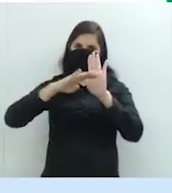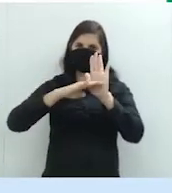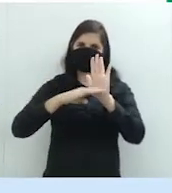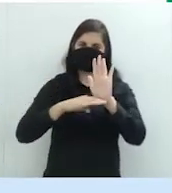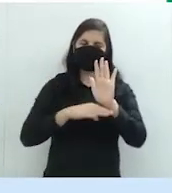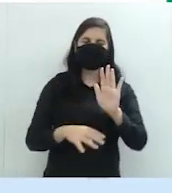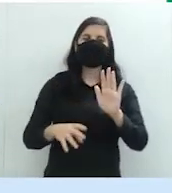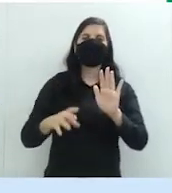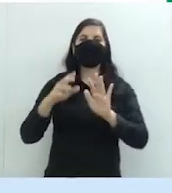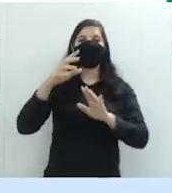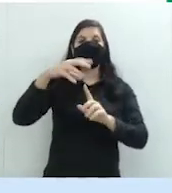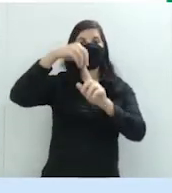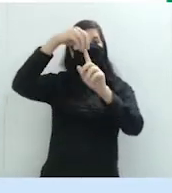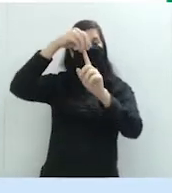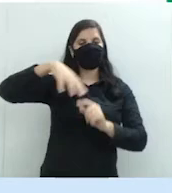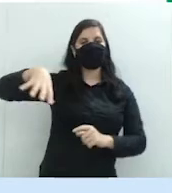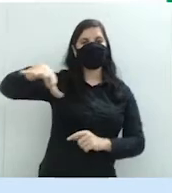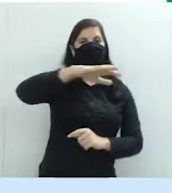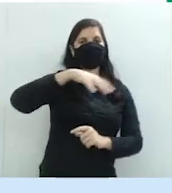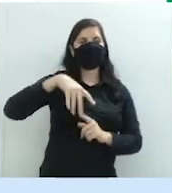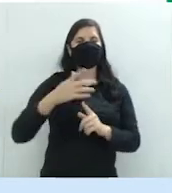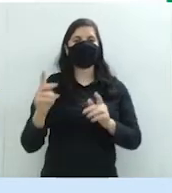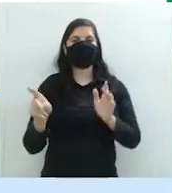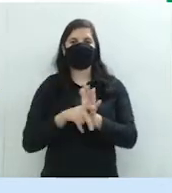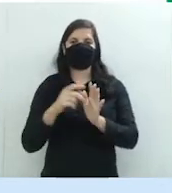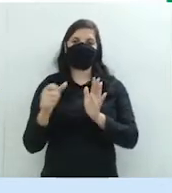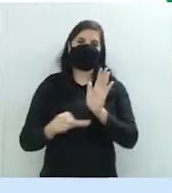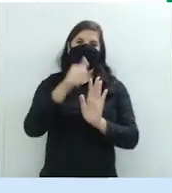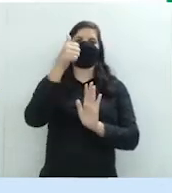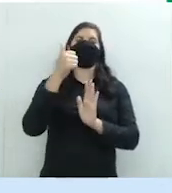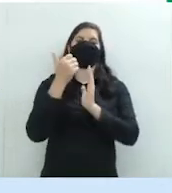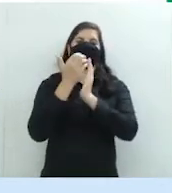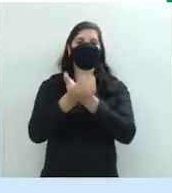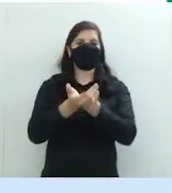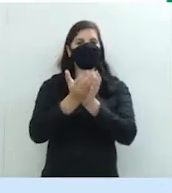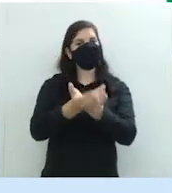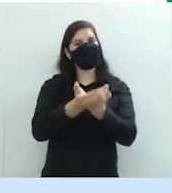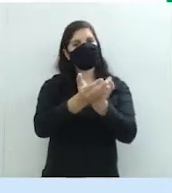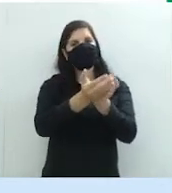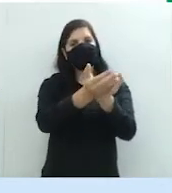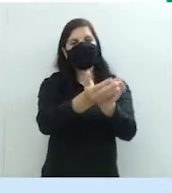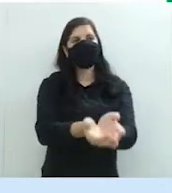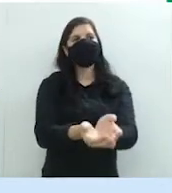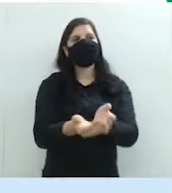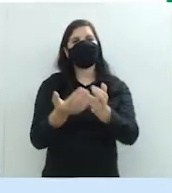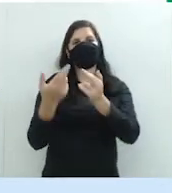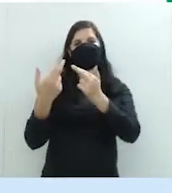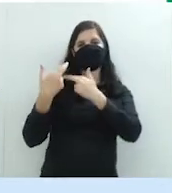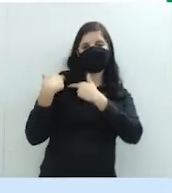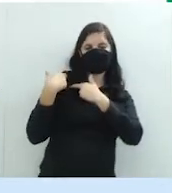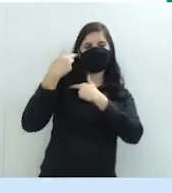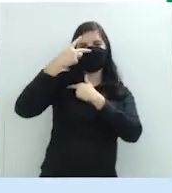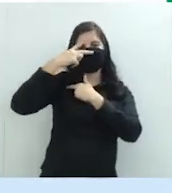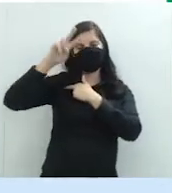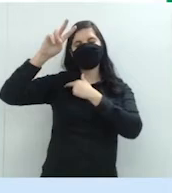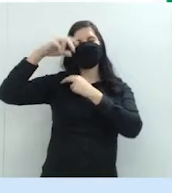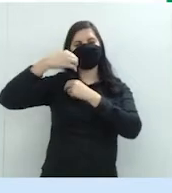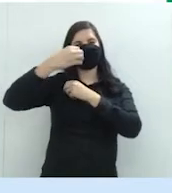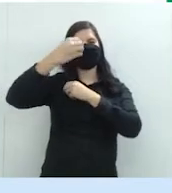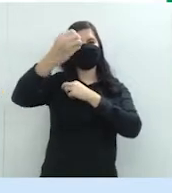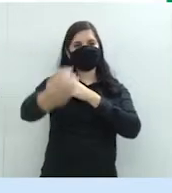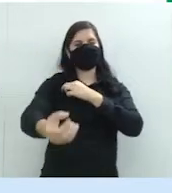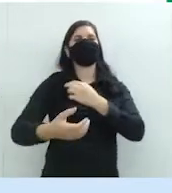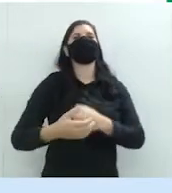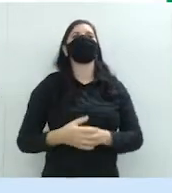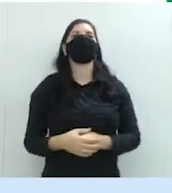panorama como foram feitas as primeiras viagens, os navegadores pioneiros dessas viagens,